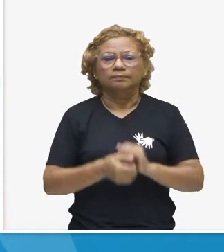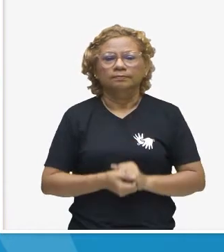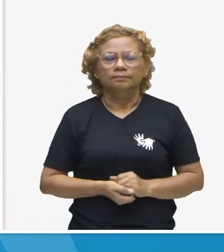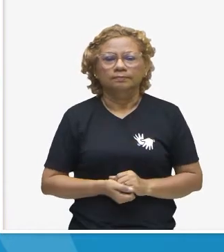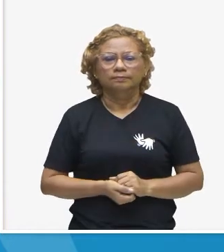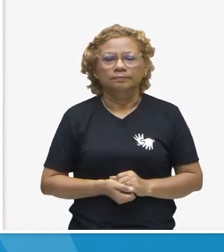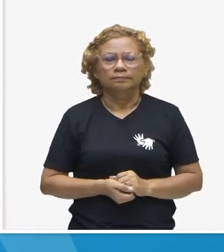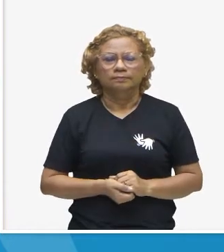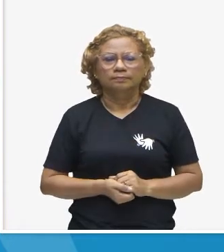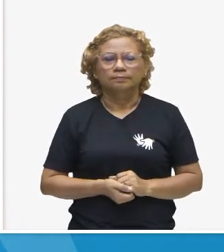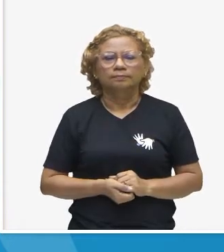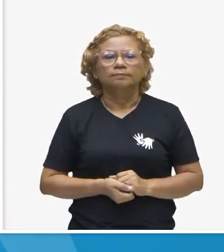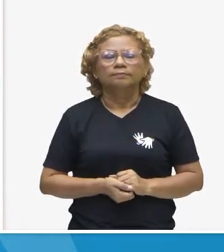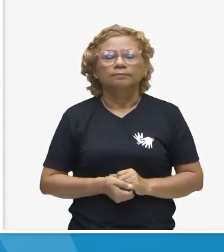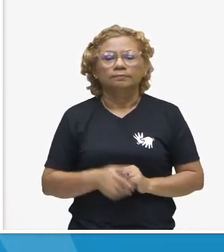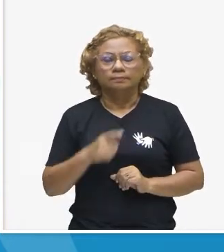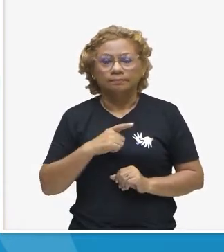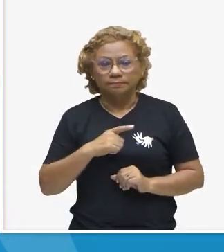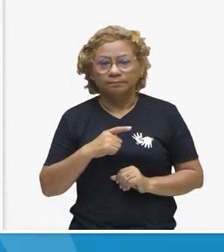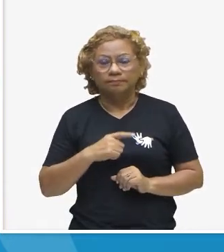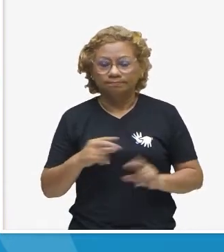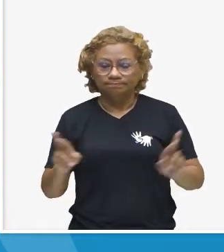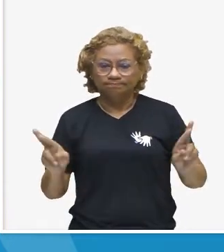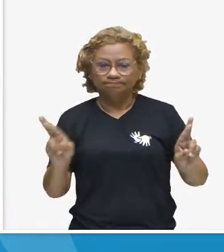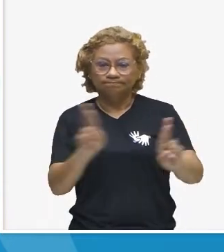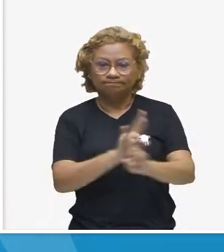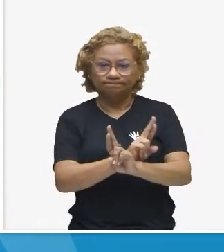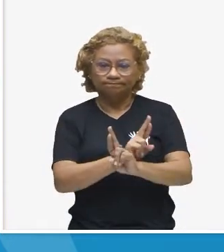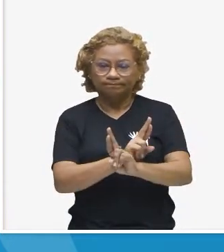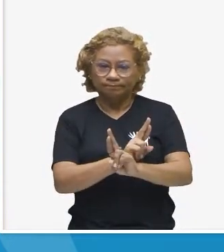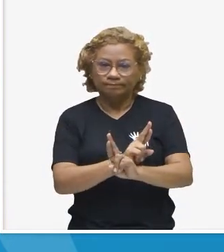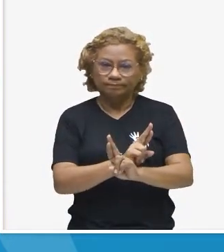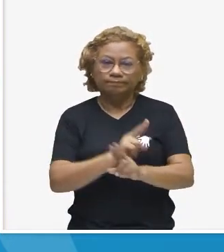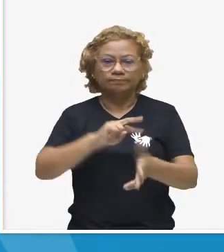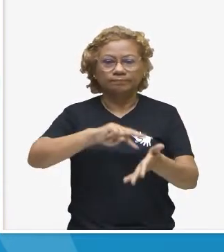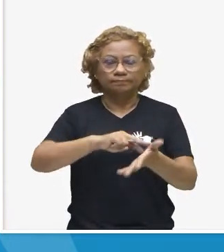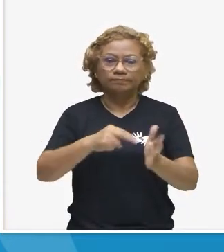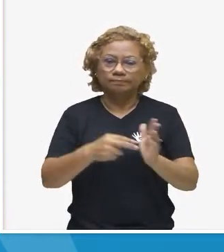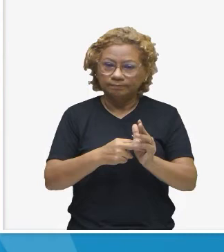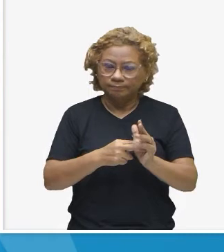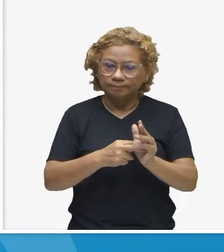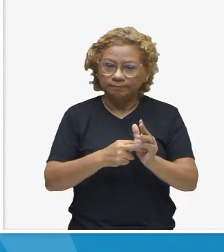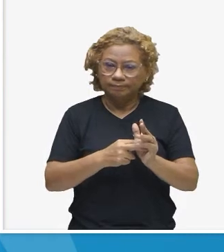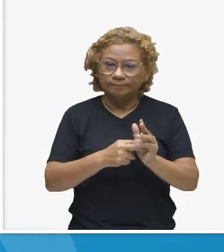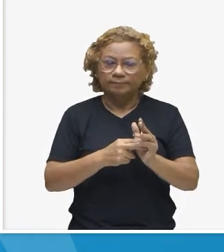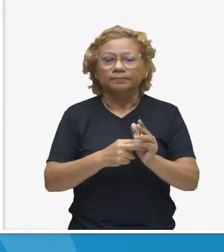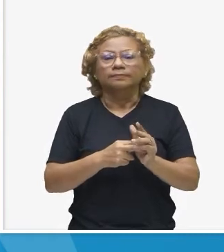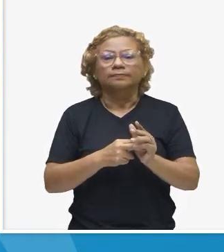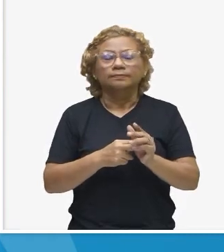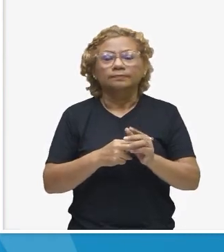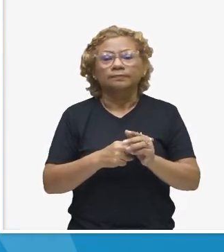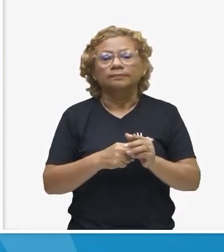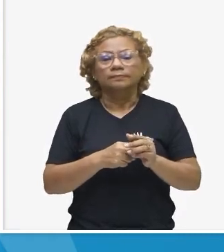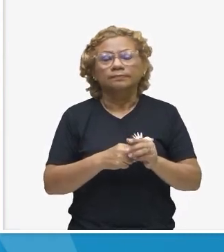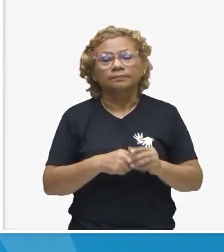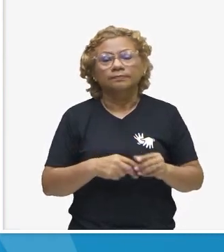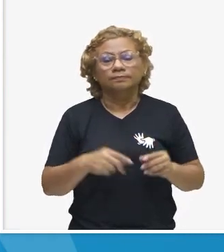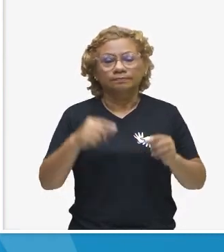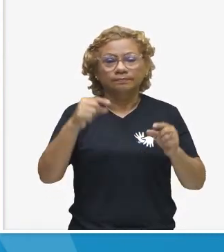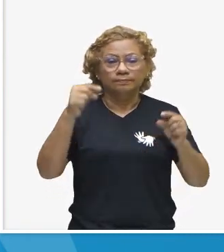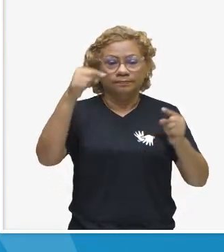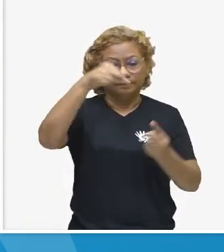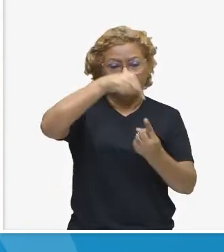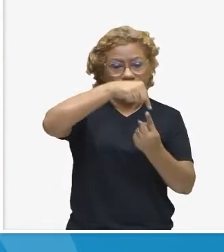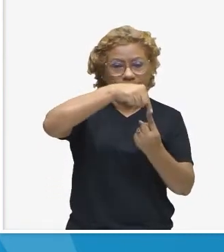Correspondente quer dizer que a posição deles se correspondem. Ambos estão em cima do lado esquerdo. Ambos estão